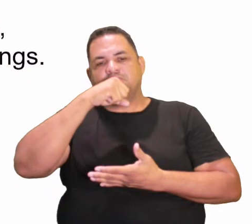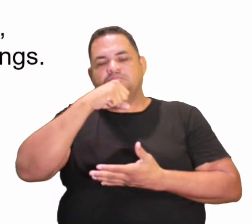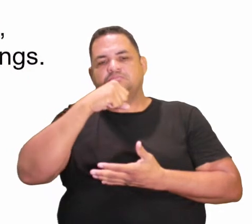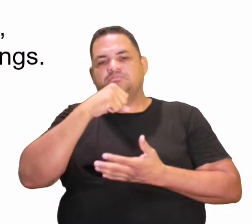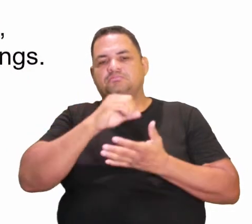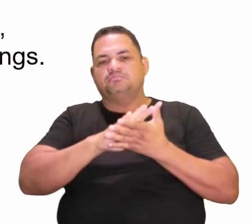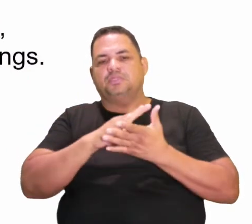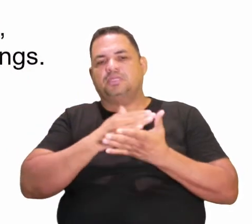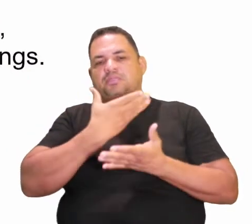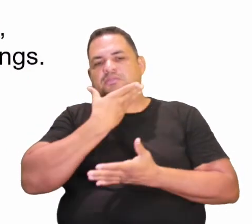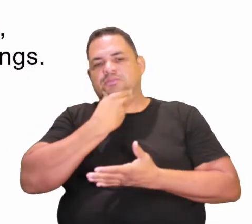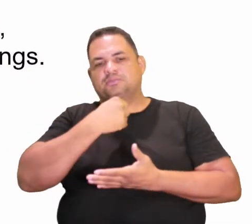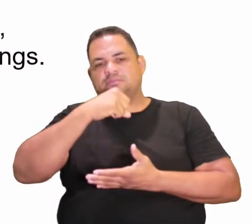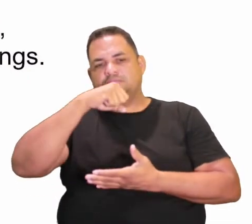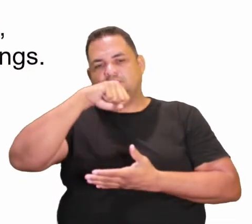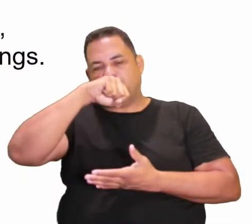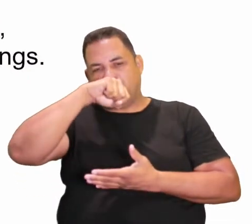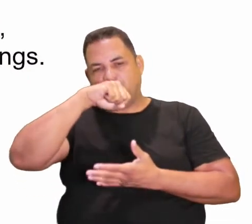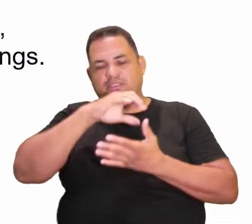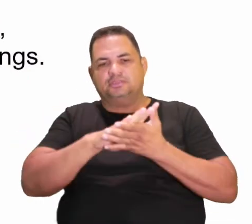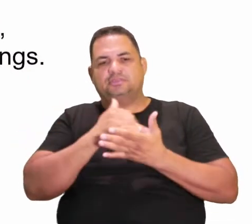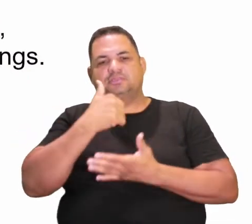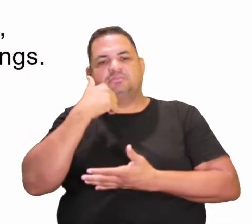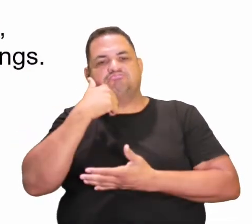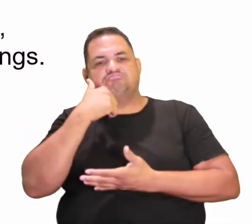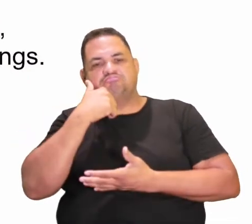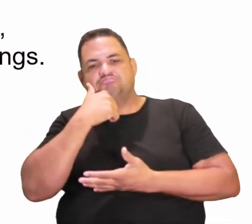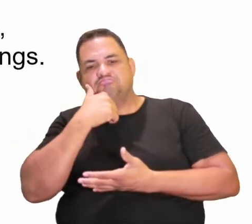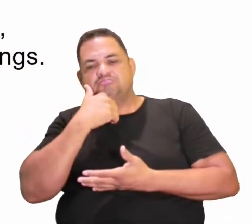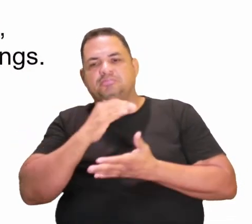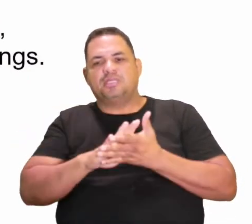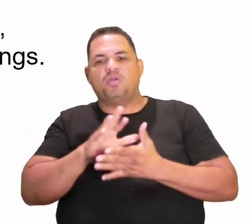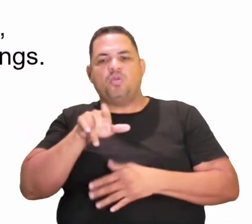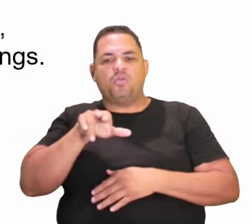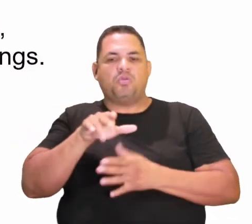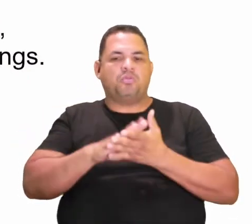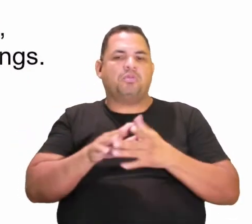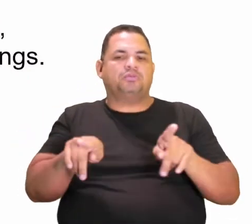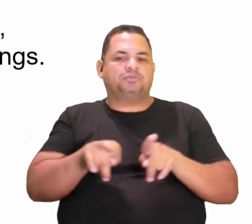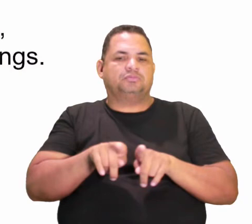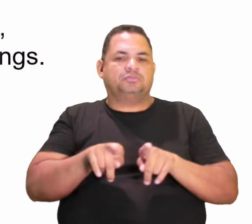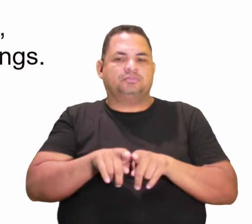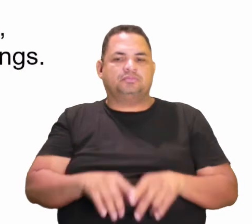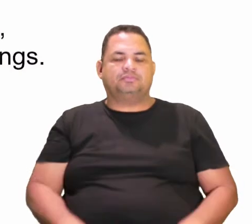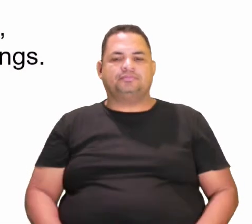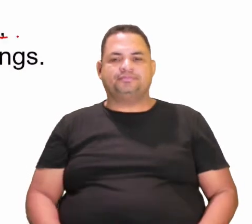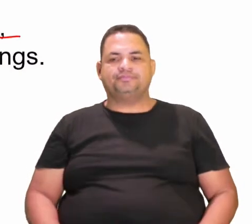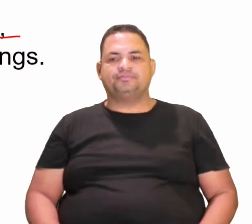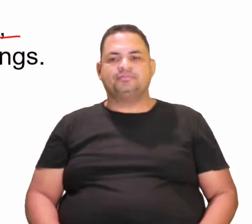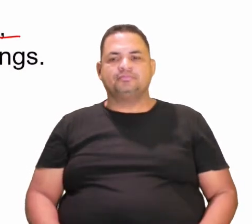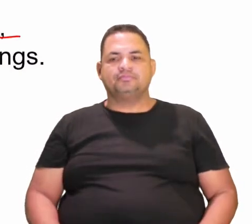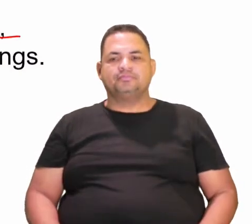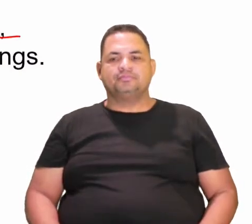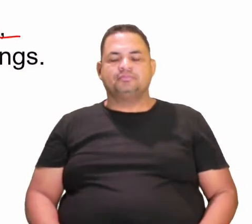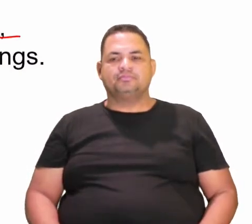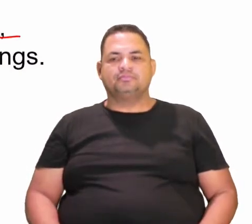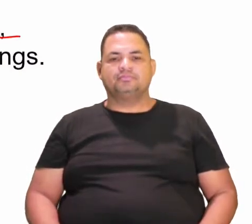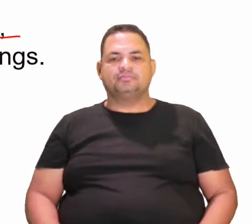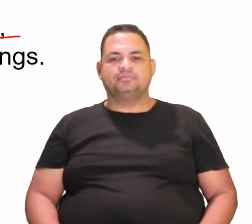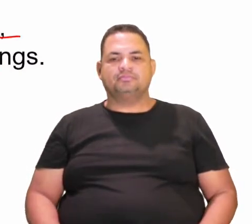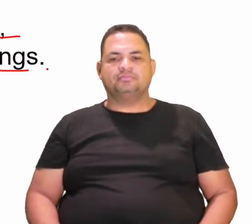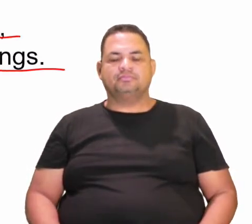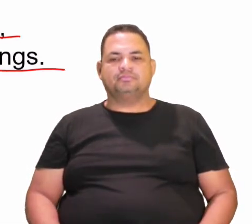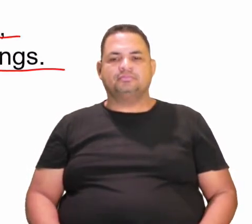avós e irmãos. Ou então, that is my family. Those are my